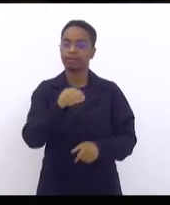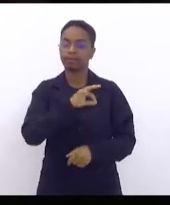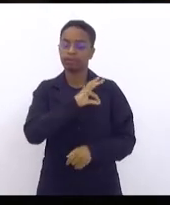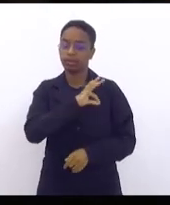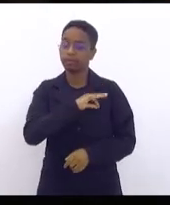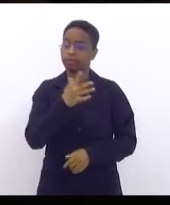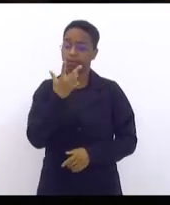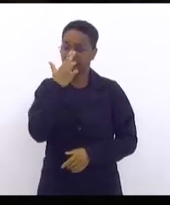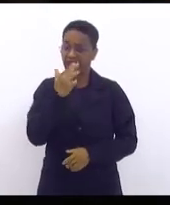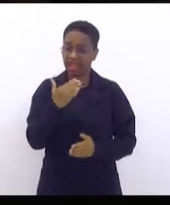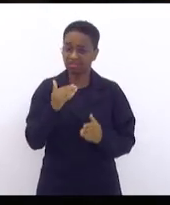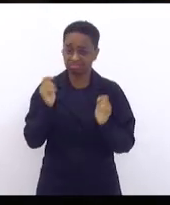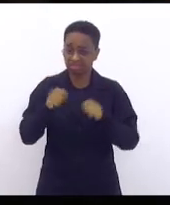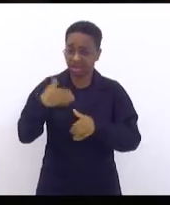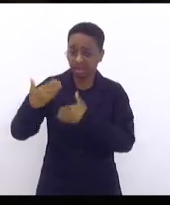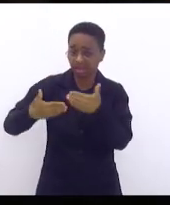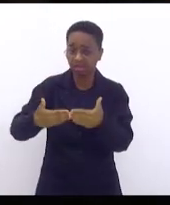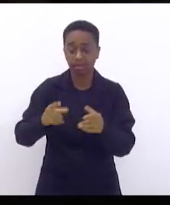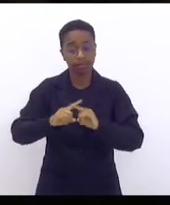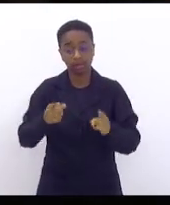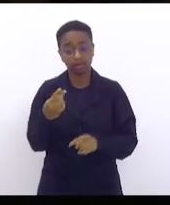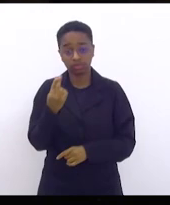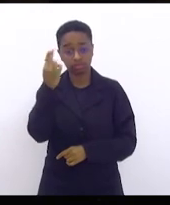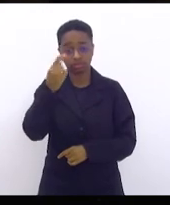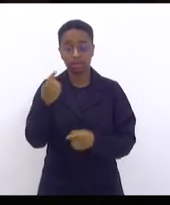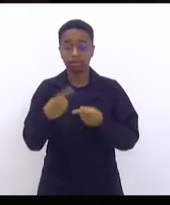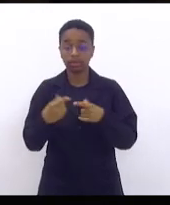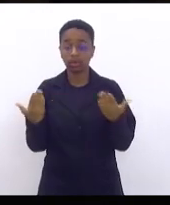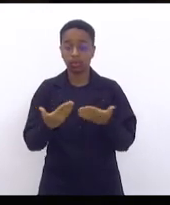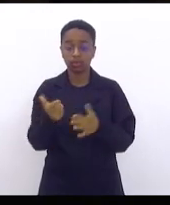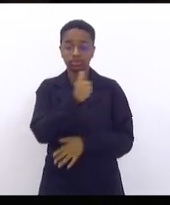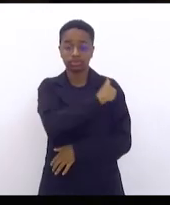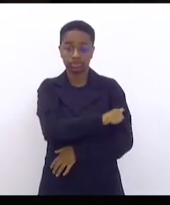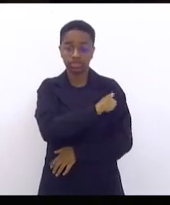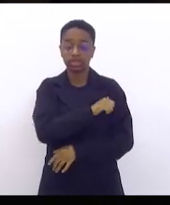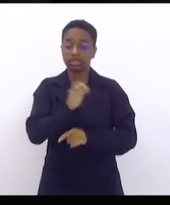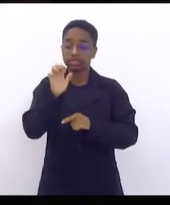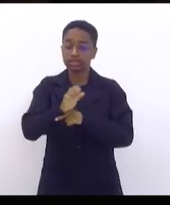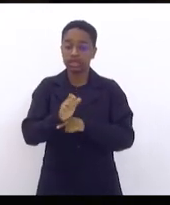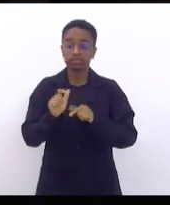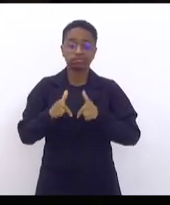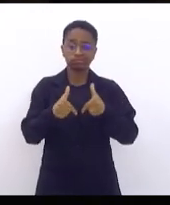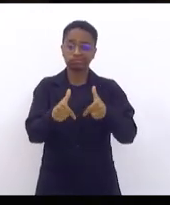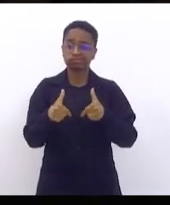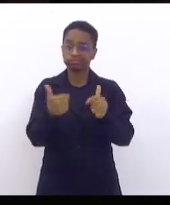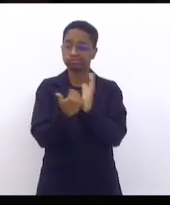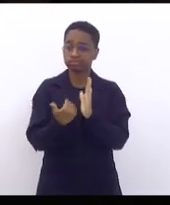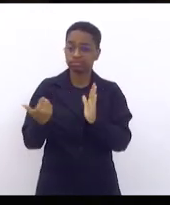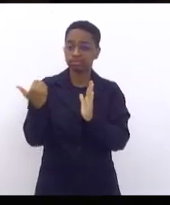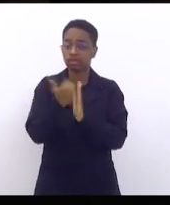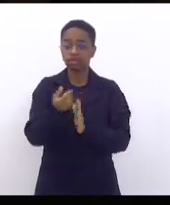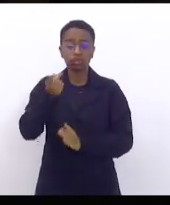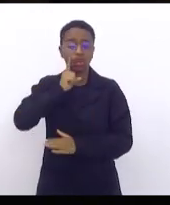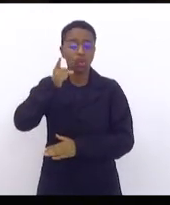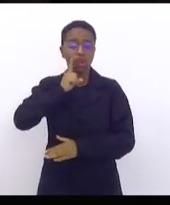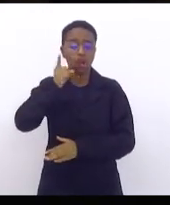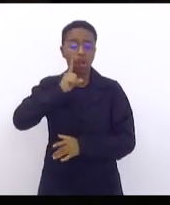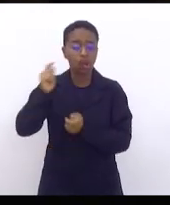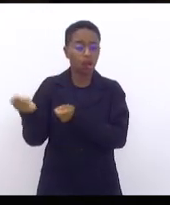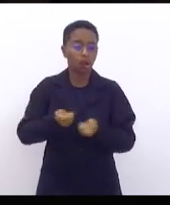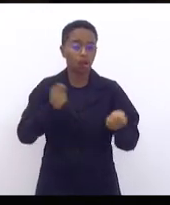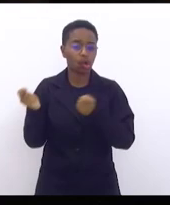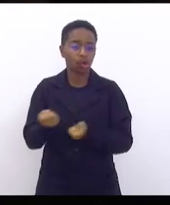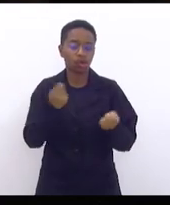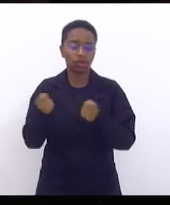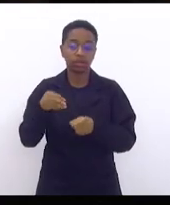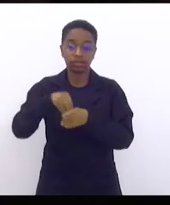isso adiantasse. O Rio de Janeiro, hoje, é o estado que mais faz operações policiais cotidianamente nas favelas